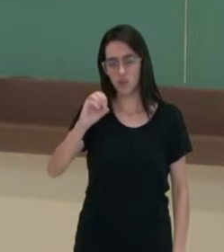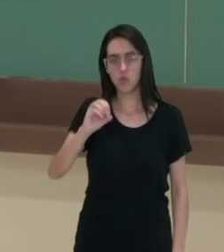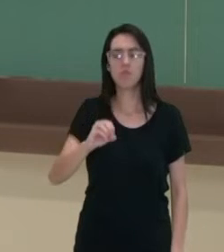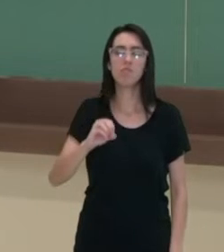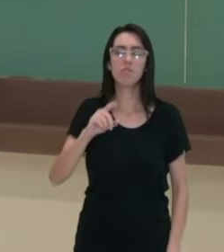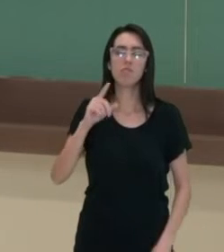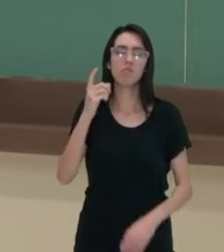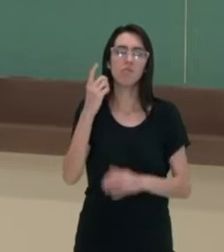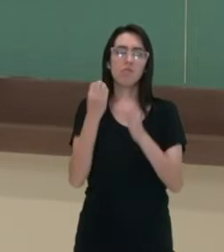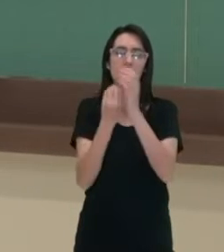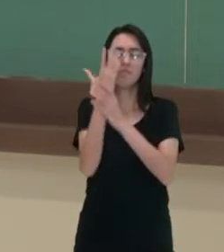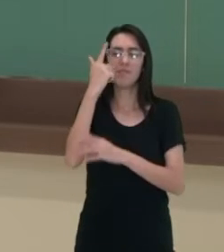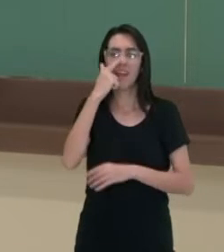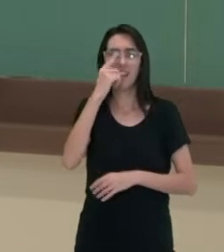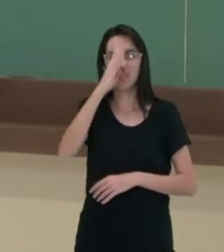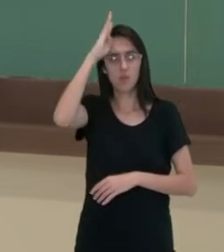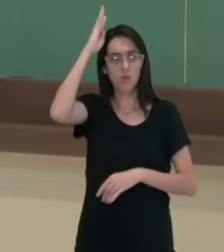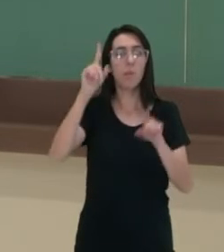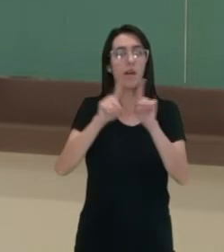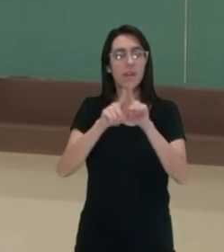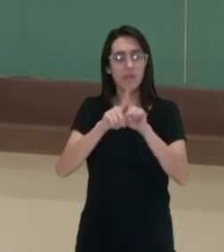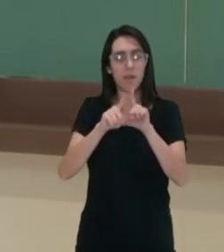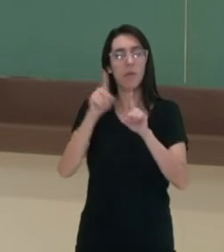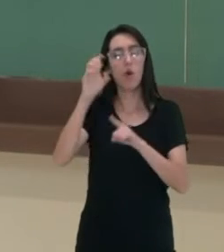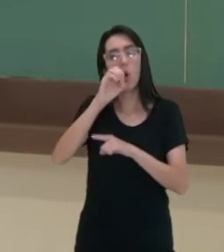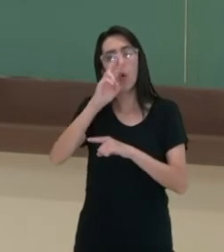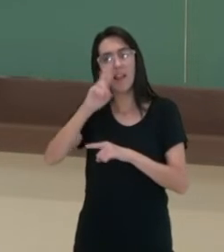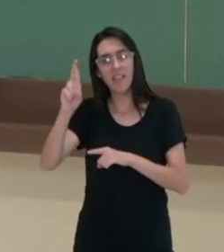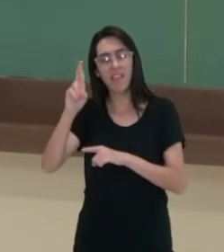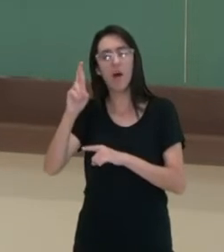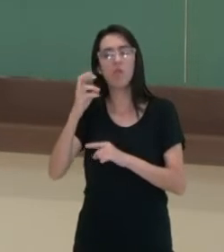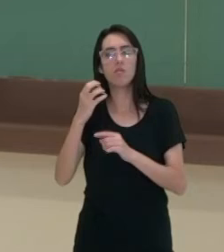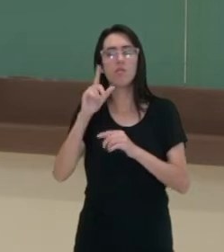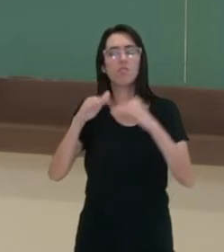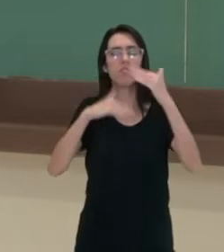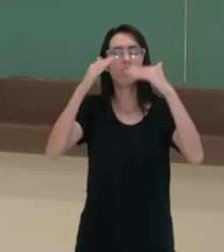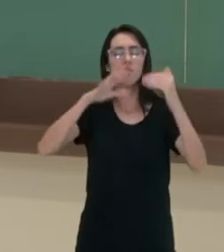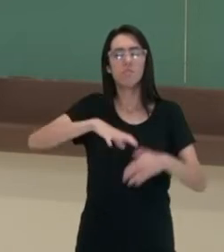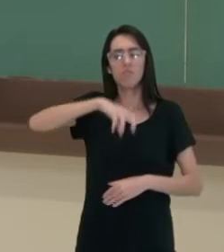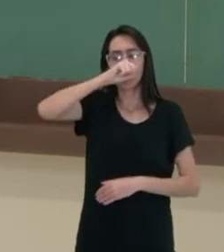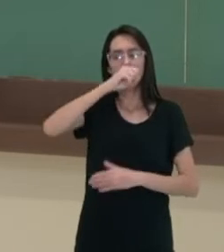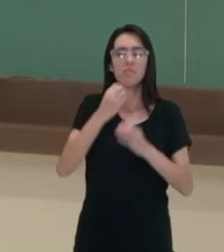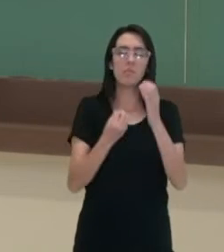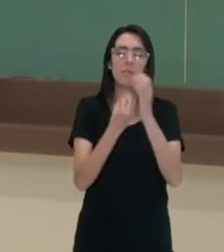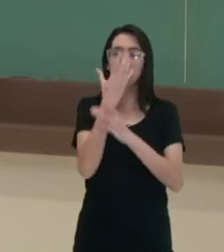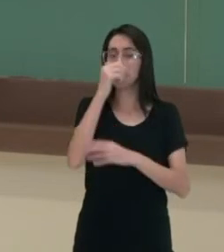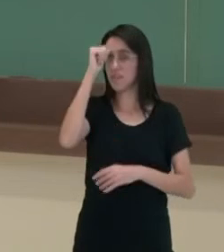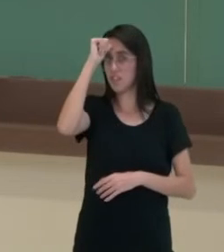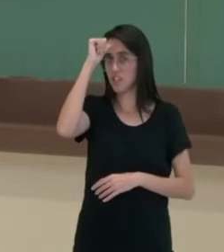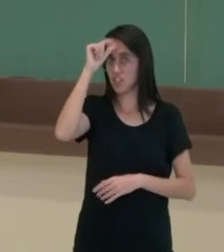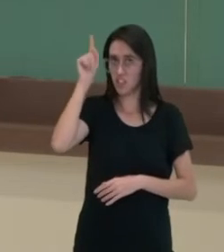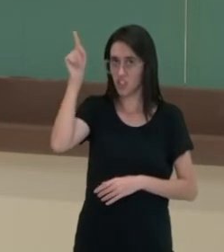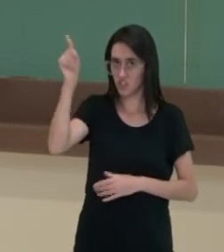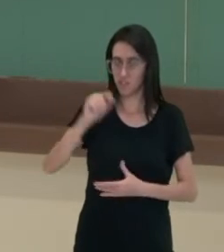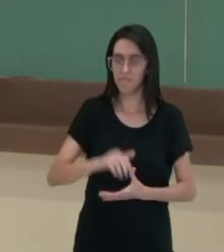o oriental, desenvolvimento de técnicas de respiração e combate, surgiu na